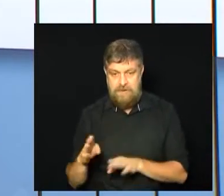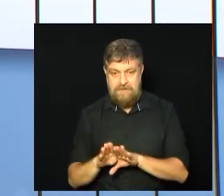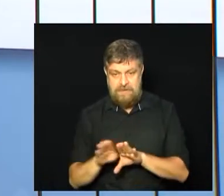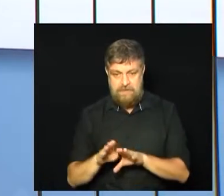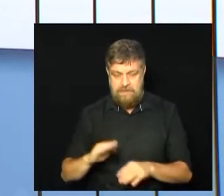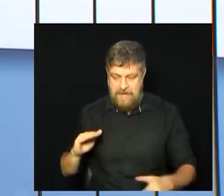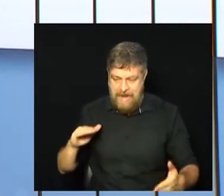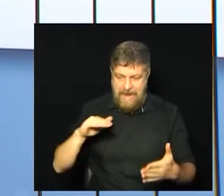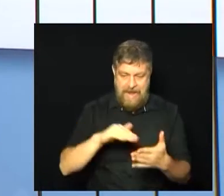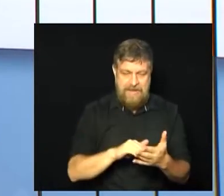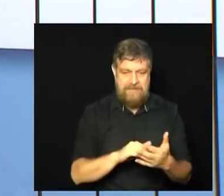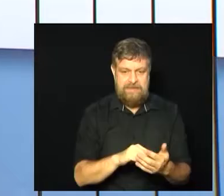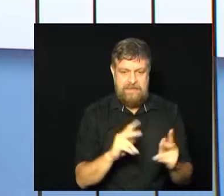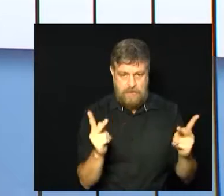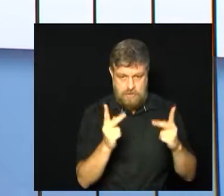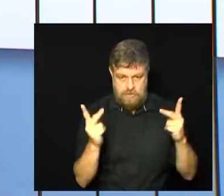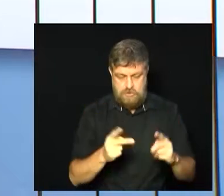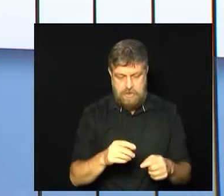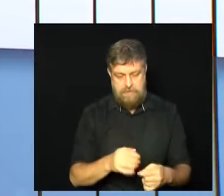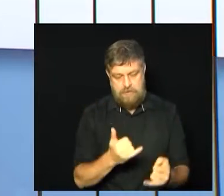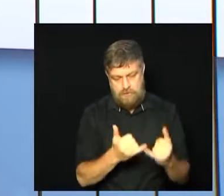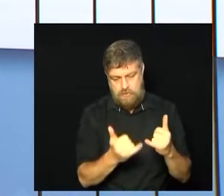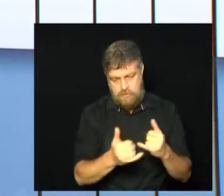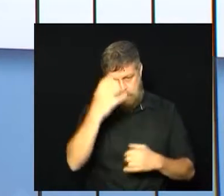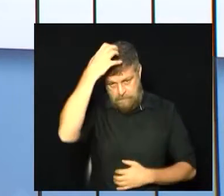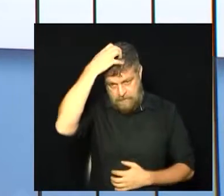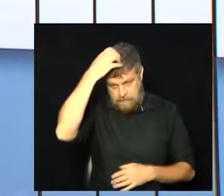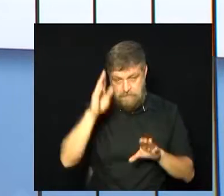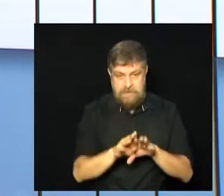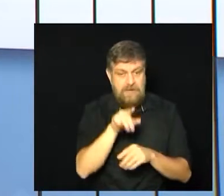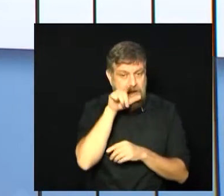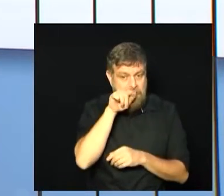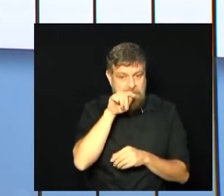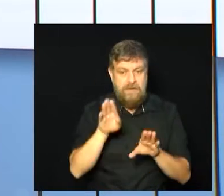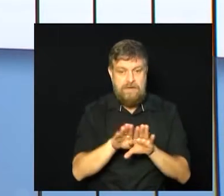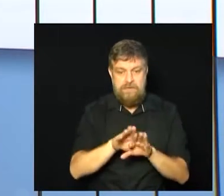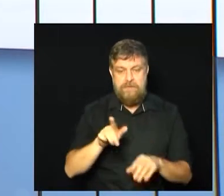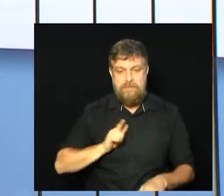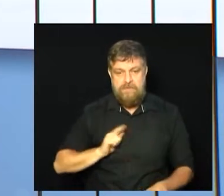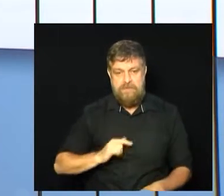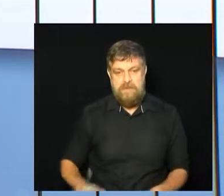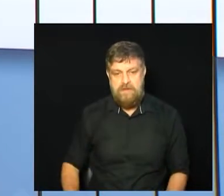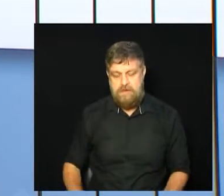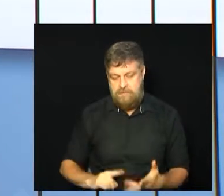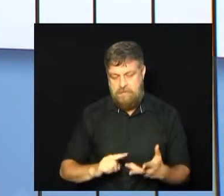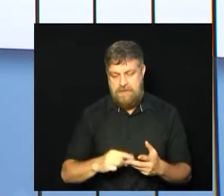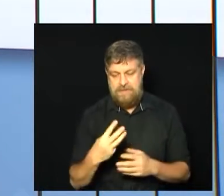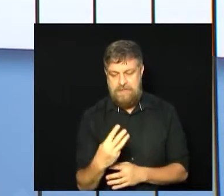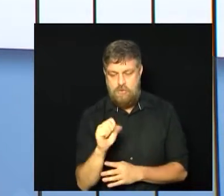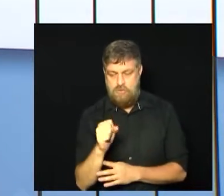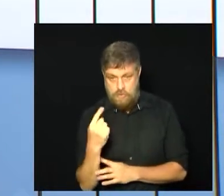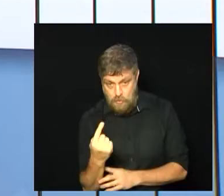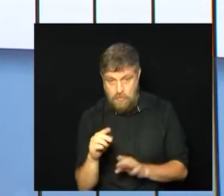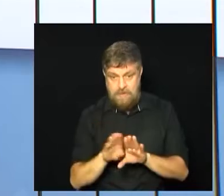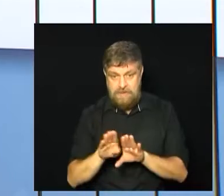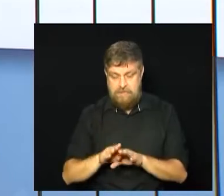Teixeira, Shopping Dom Pedro. 371, Estação Parque Prado, Shopping Dom Pedro, e a 381, que é Shopping